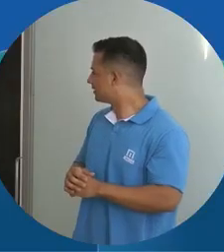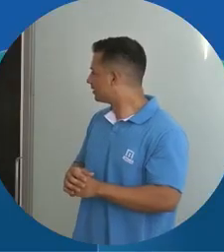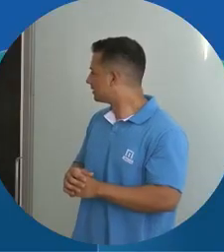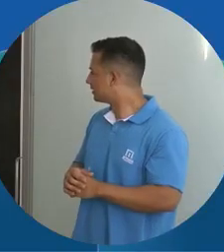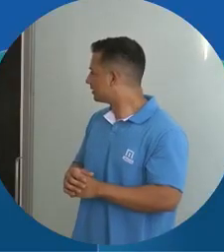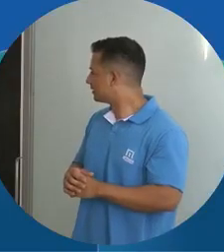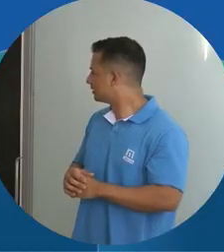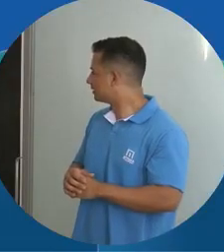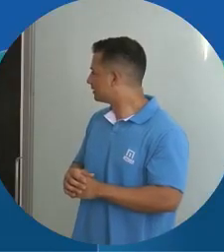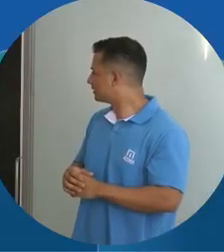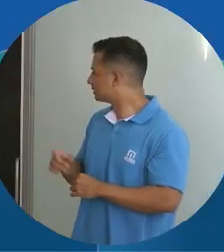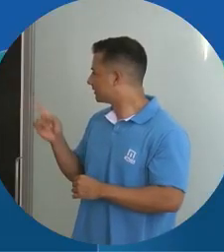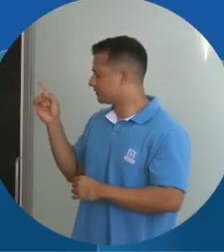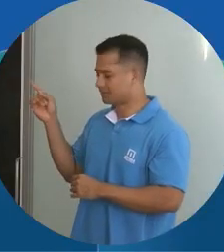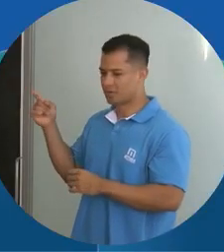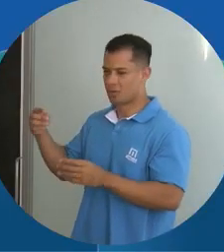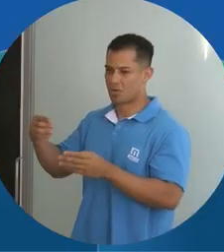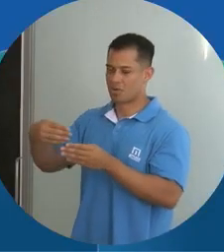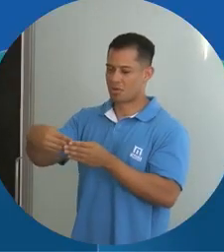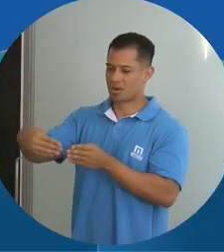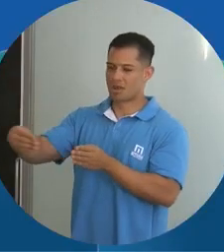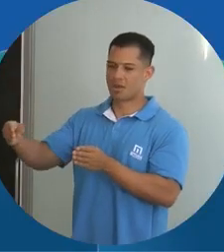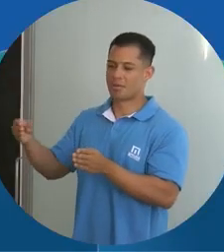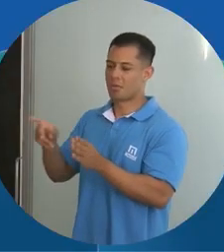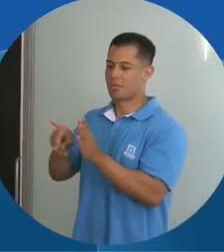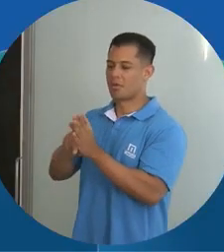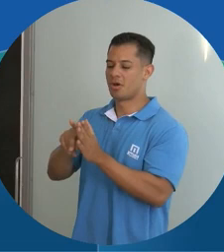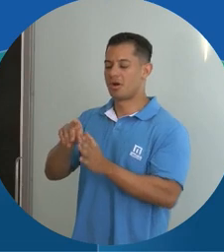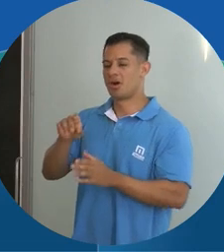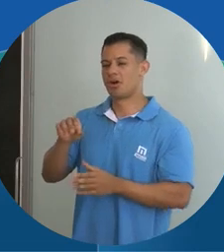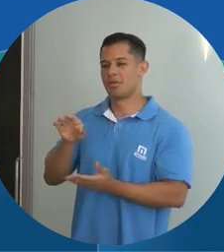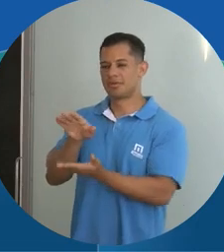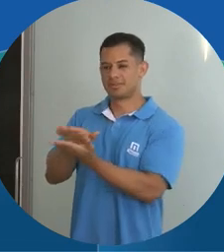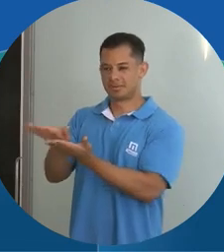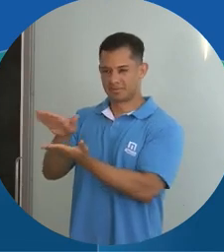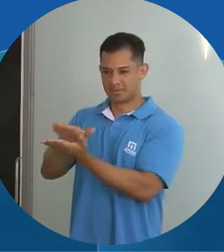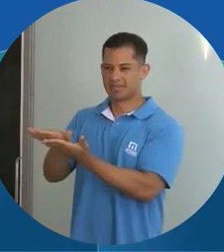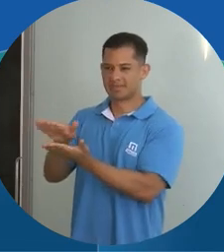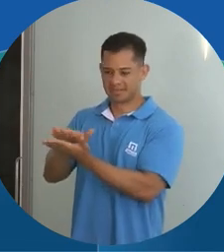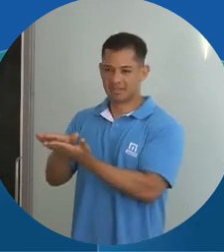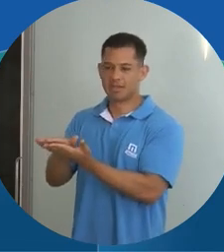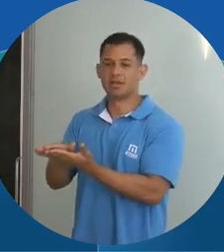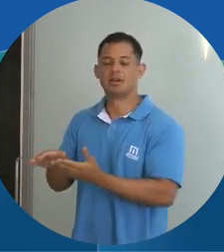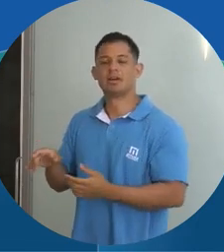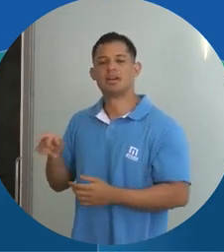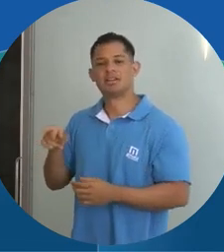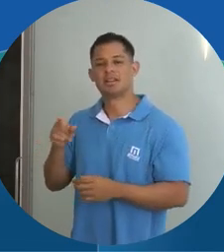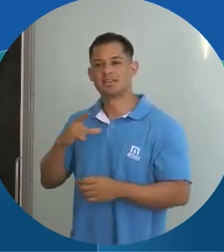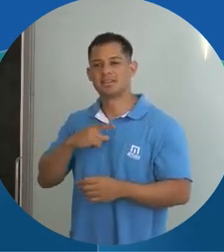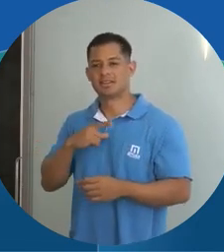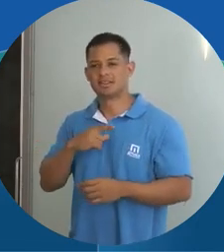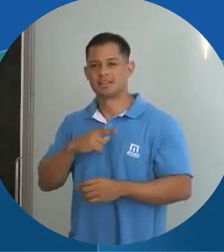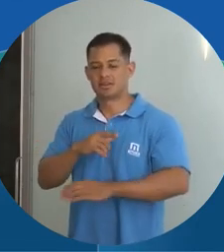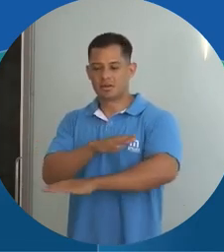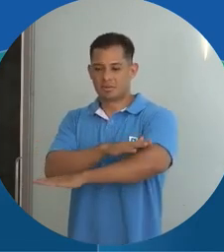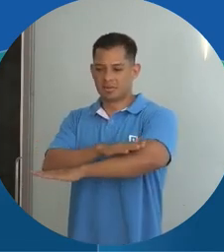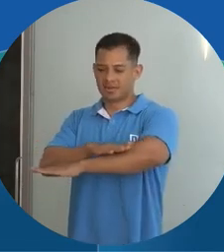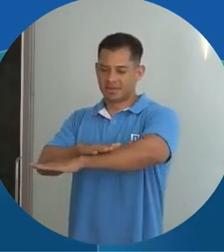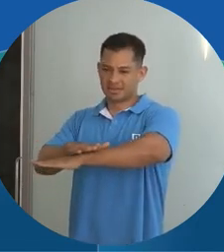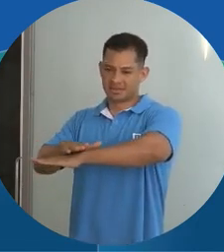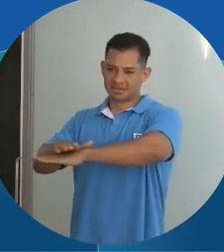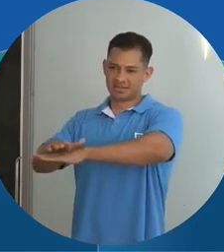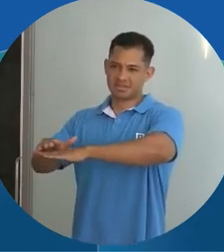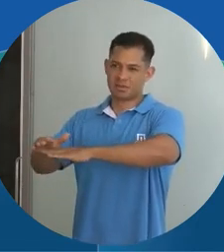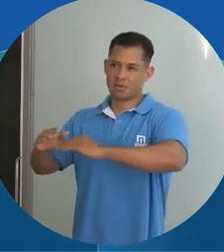aonde está esse galpão, que é o galpão da expedição. Então, é uma implantação linear. Então, ela tem uma